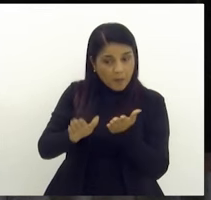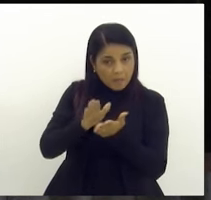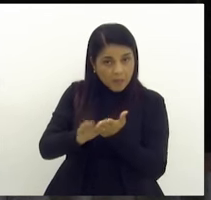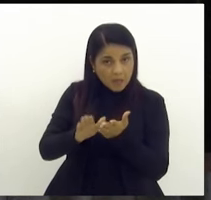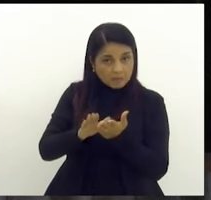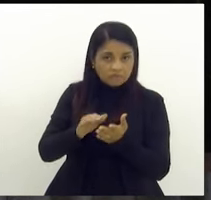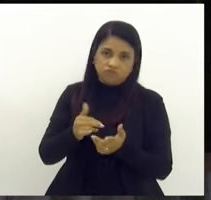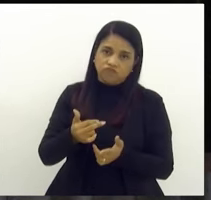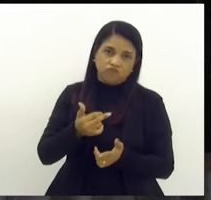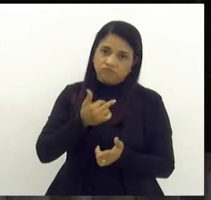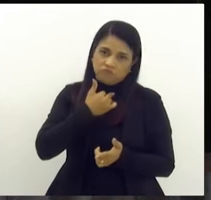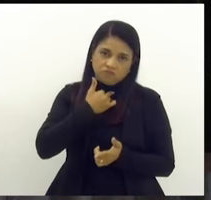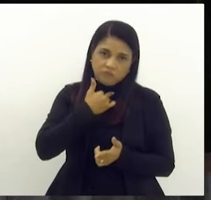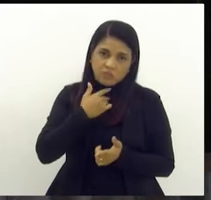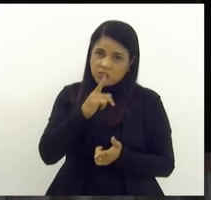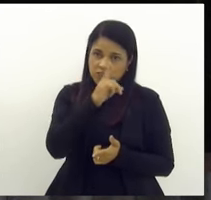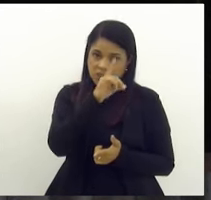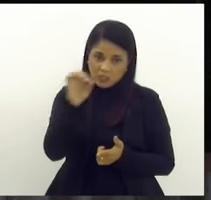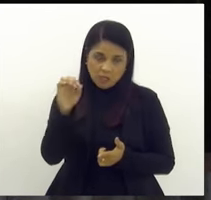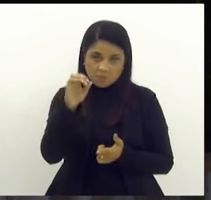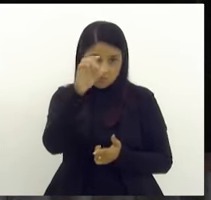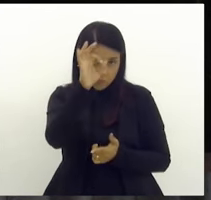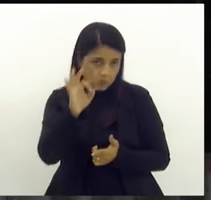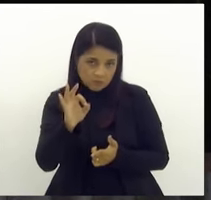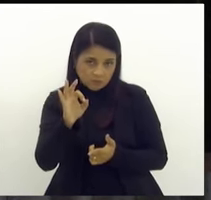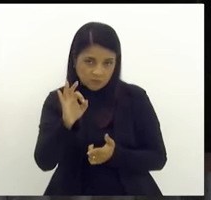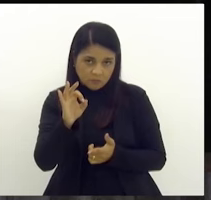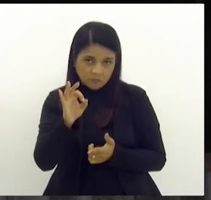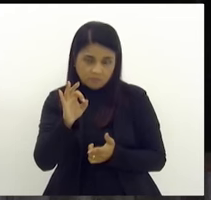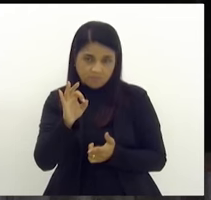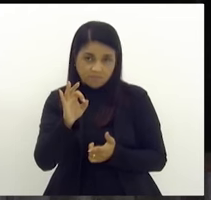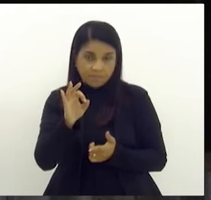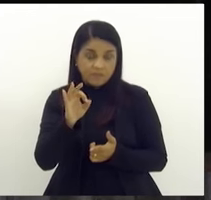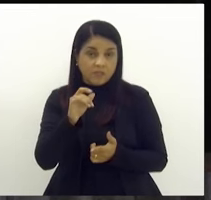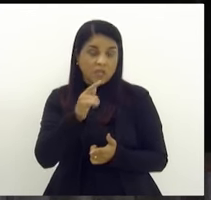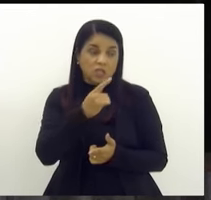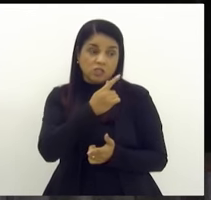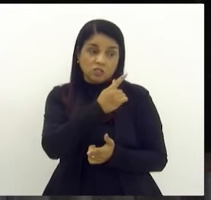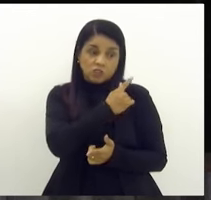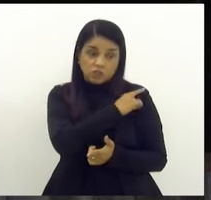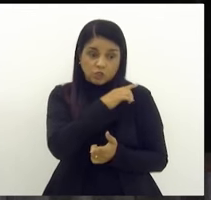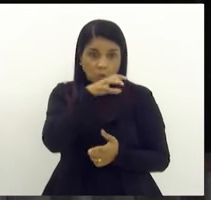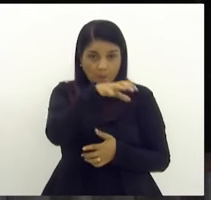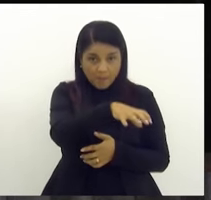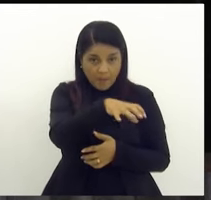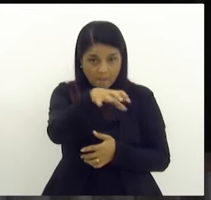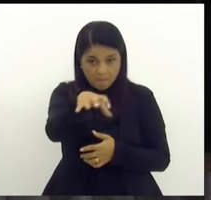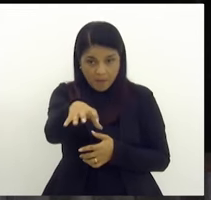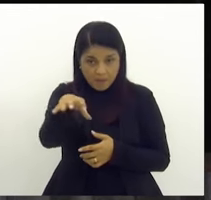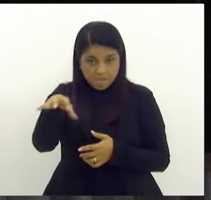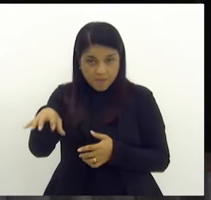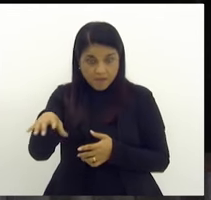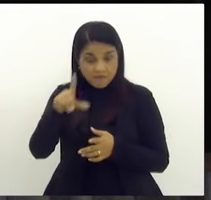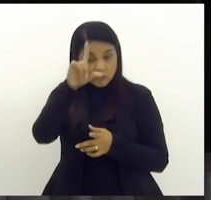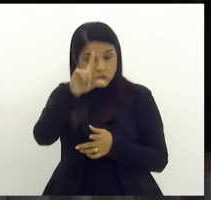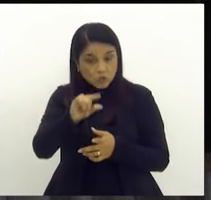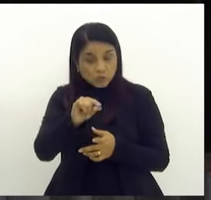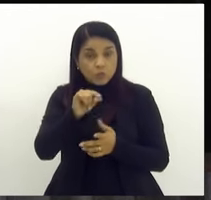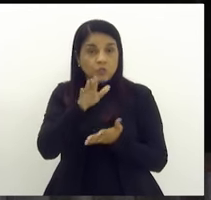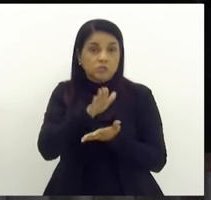100% só 50% porque o cara que é gestor determinadas áreas ele vai diminuir o a despesa